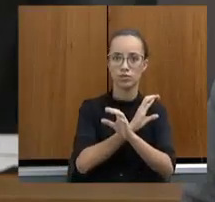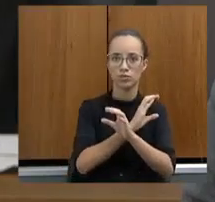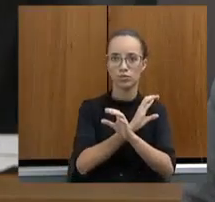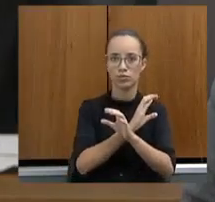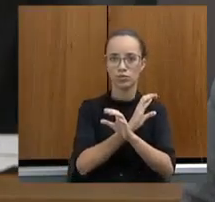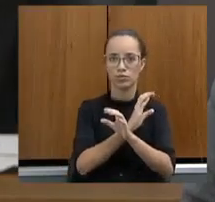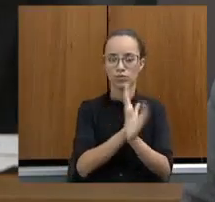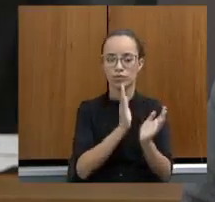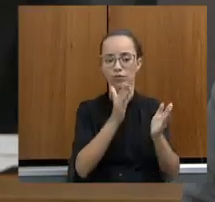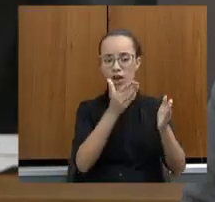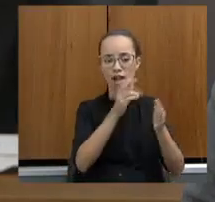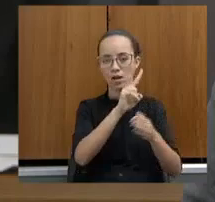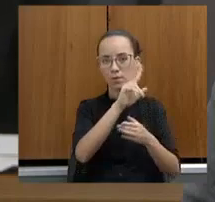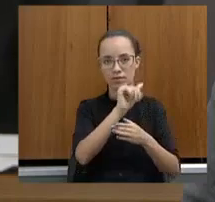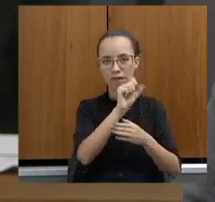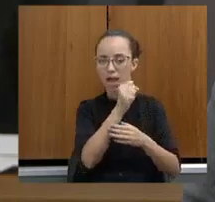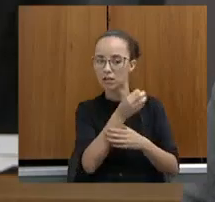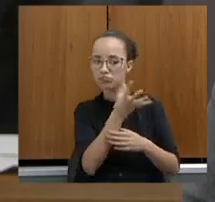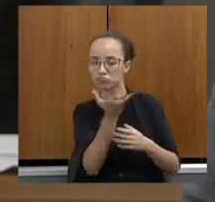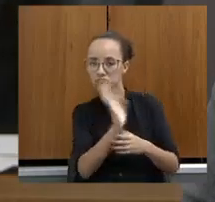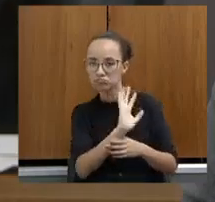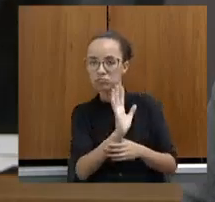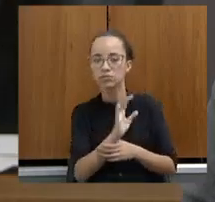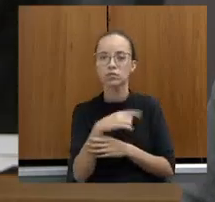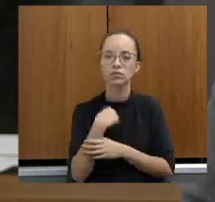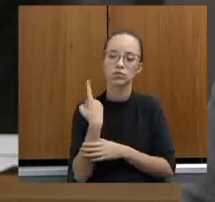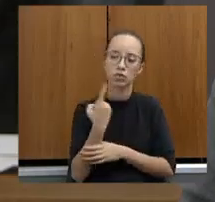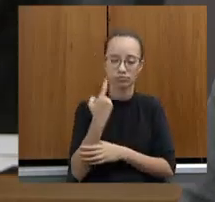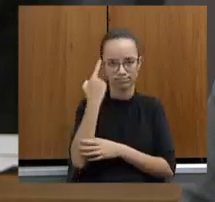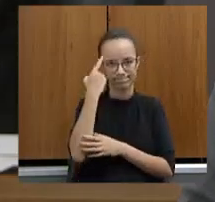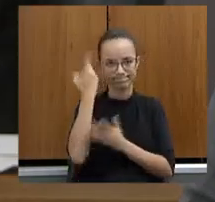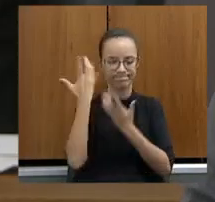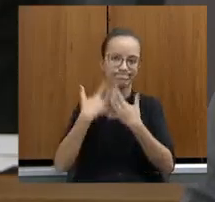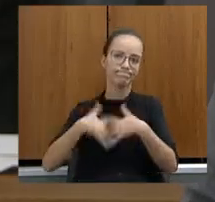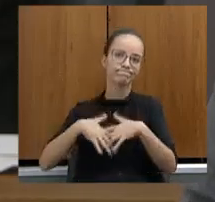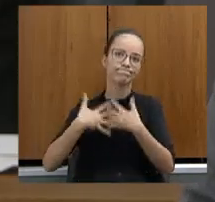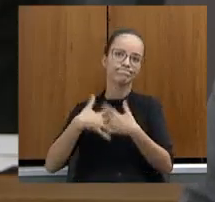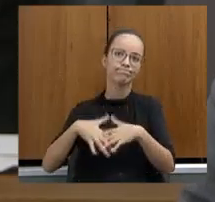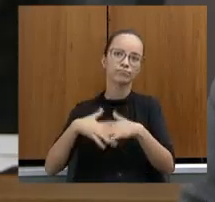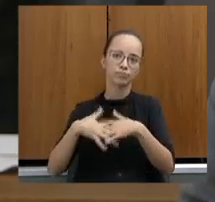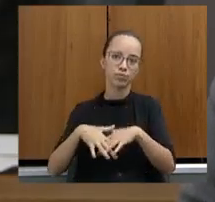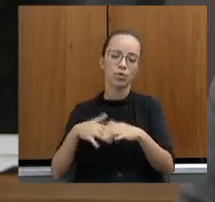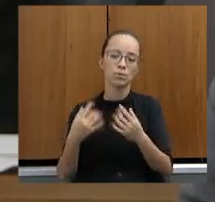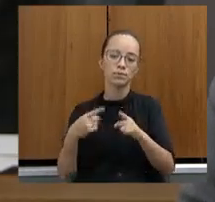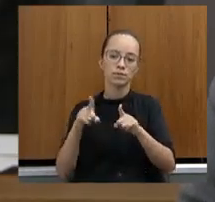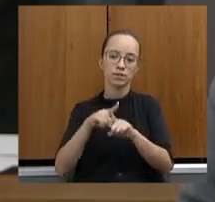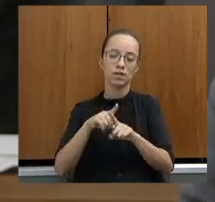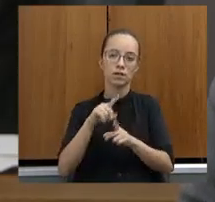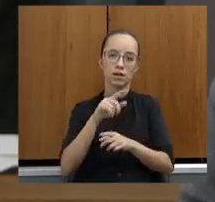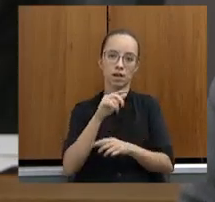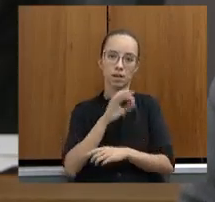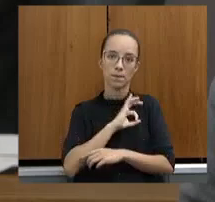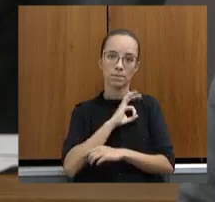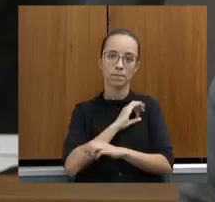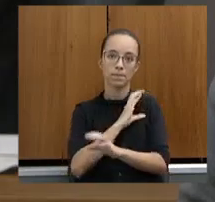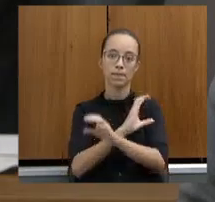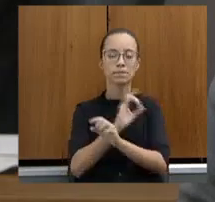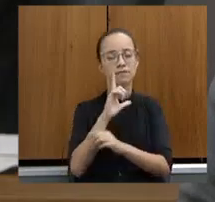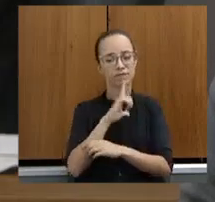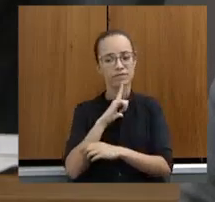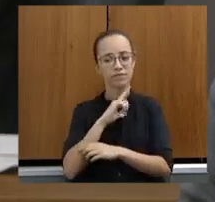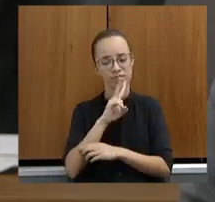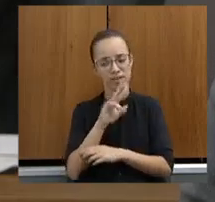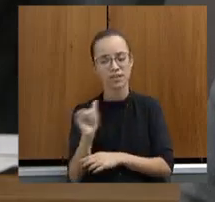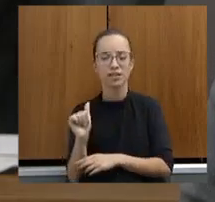de determinado cargo ou de outro enfim nós estamos fechando esse planejamento junto à polícia civil e teremos sim mas nomeações